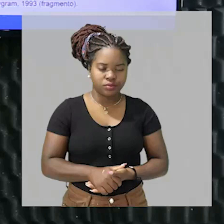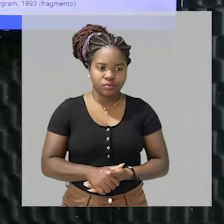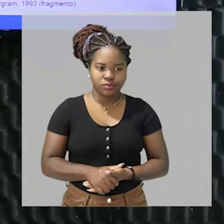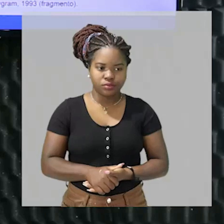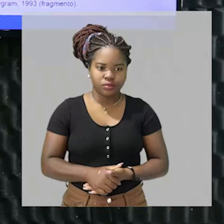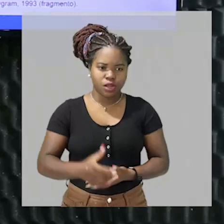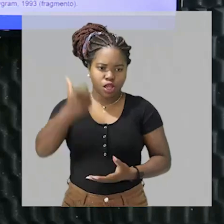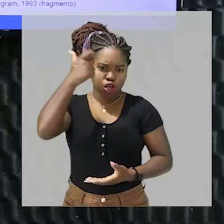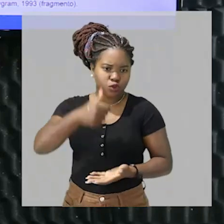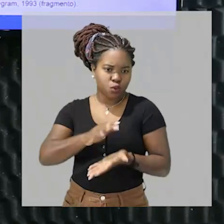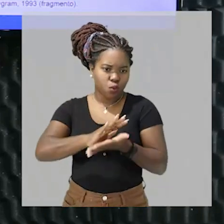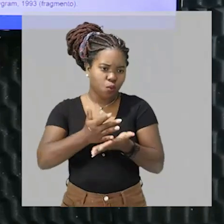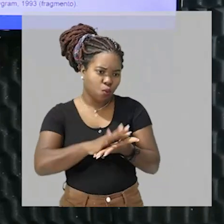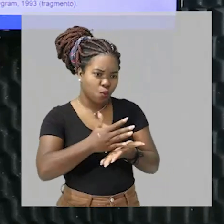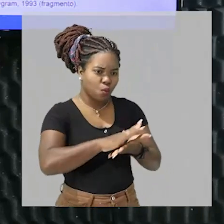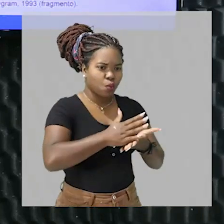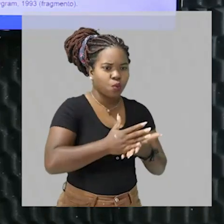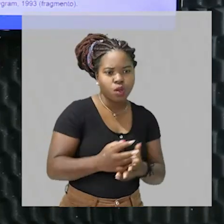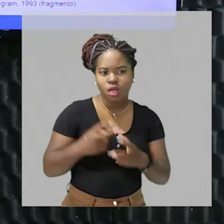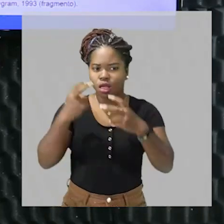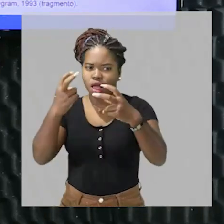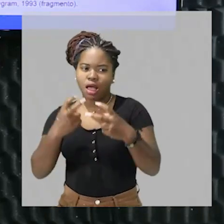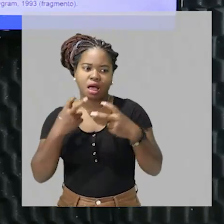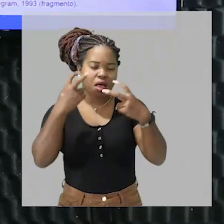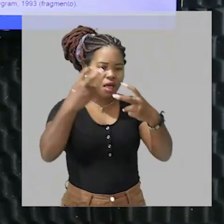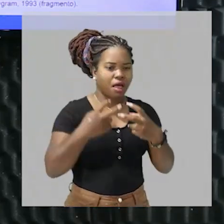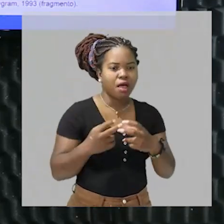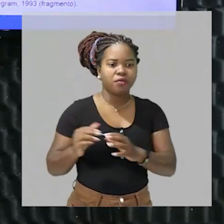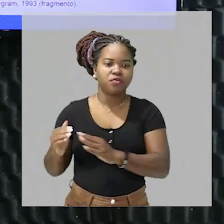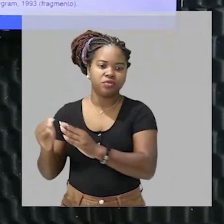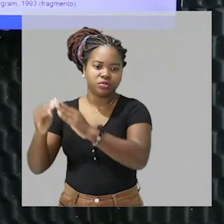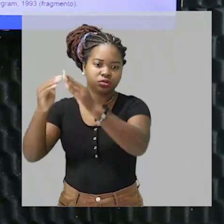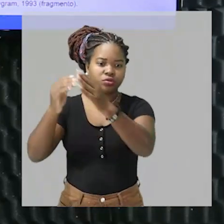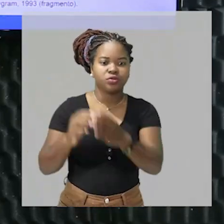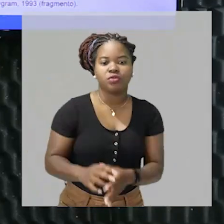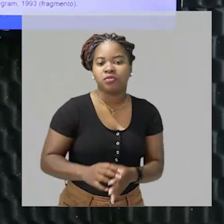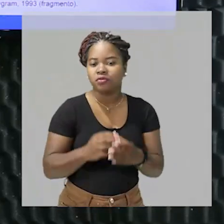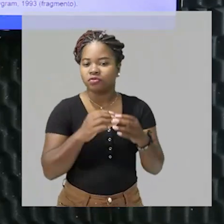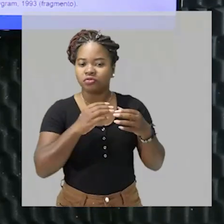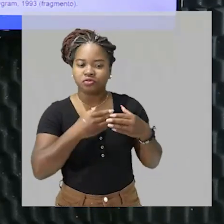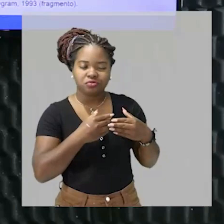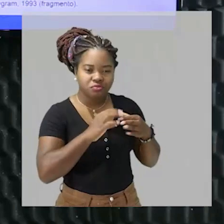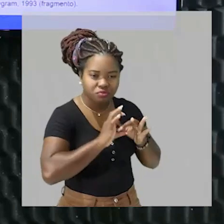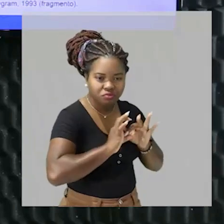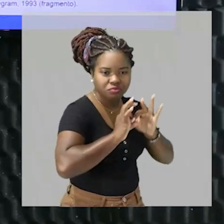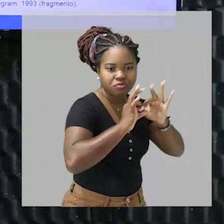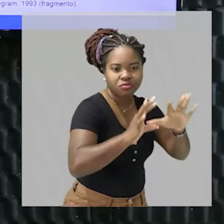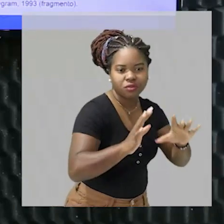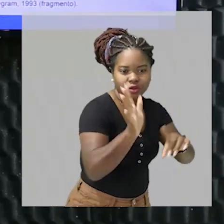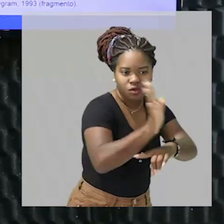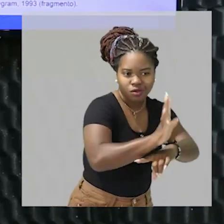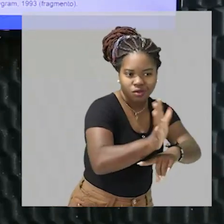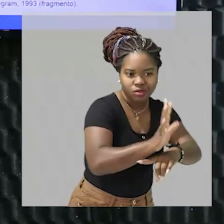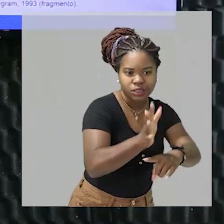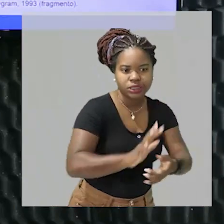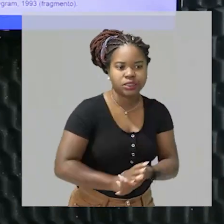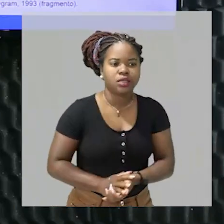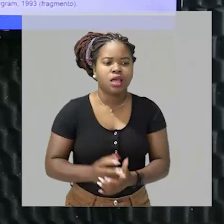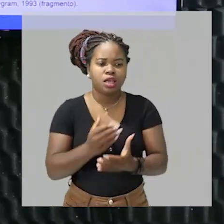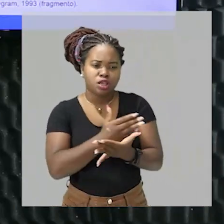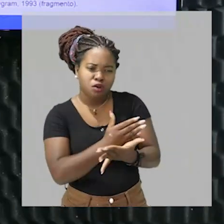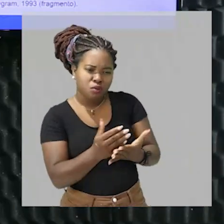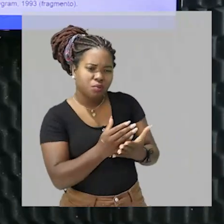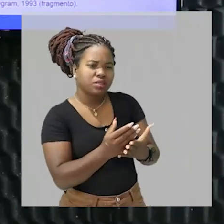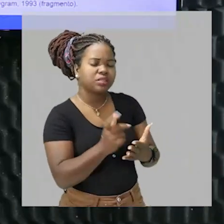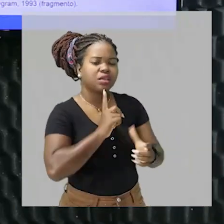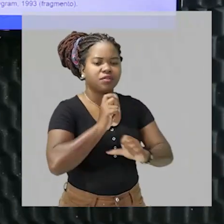eu sou o samba. A voz do morro rasgou a tela do cinema. E começaram a se configurar. Visões das coisas